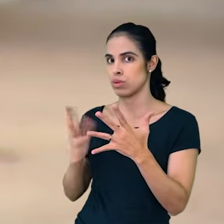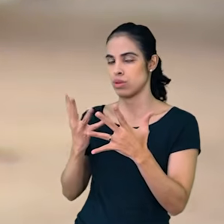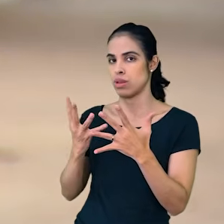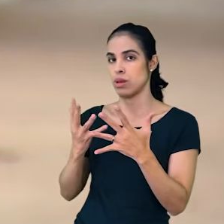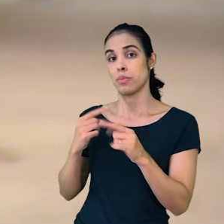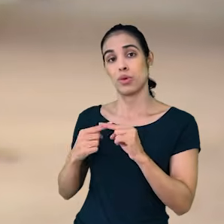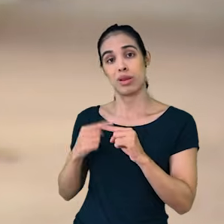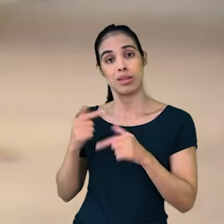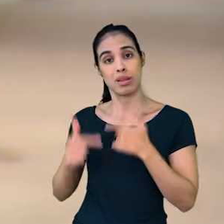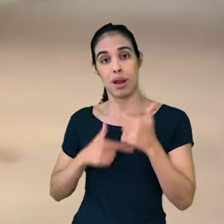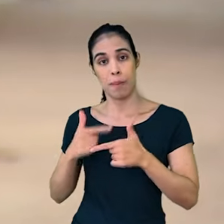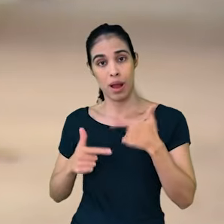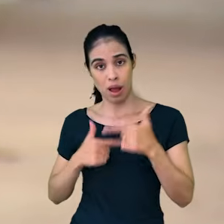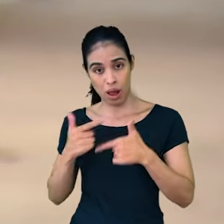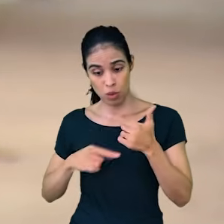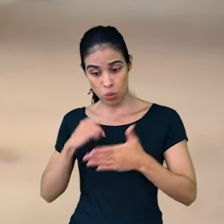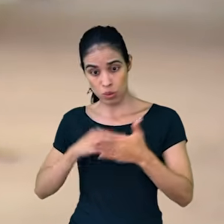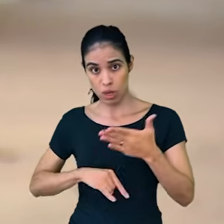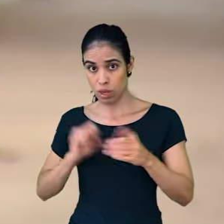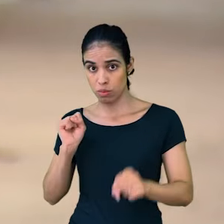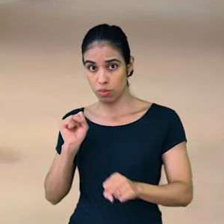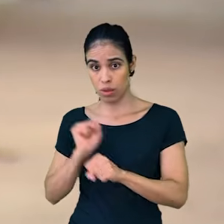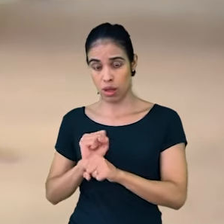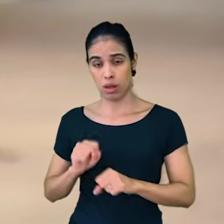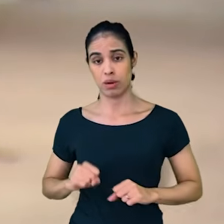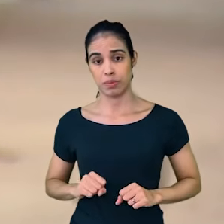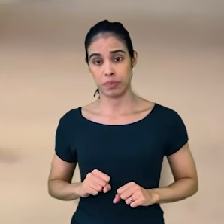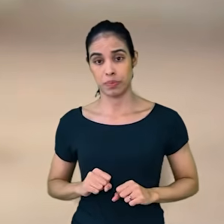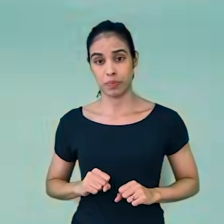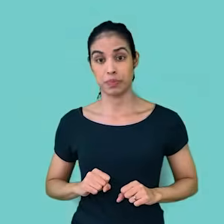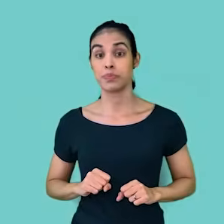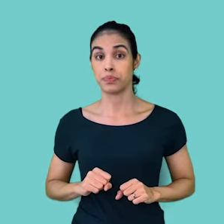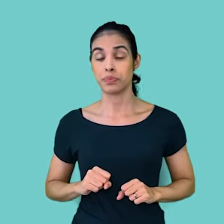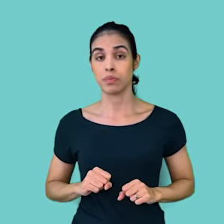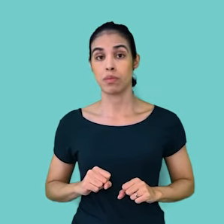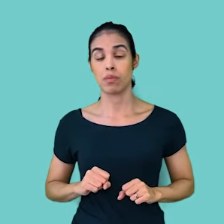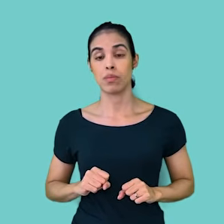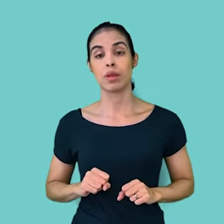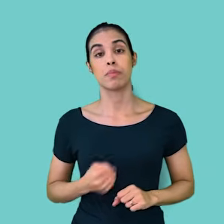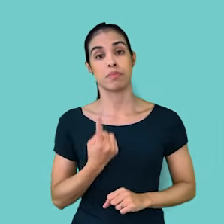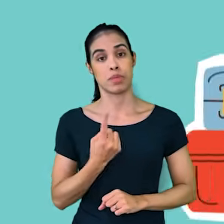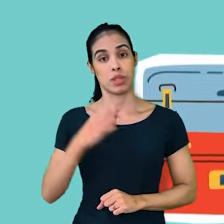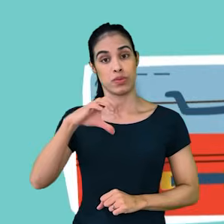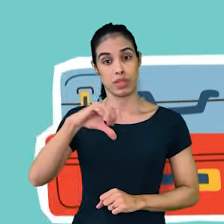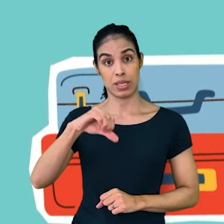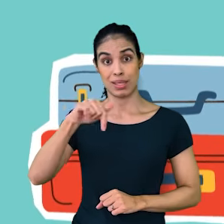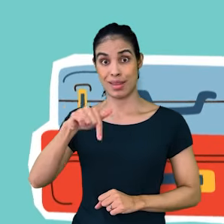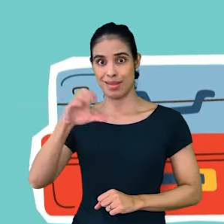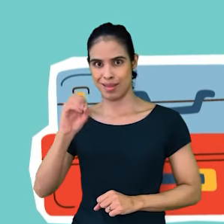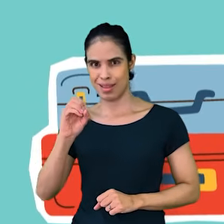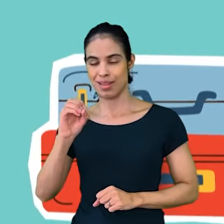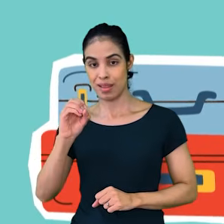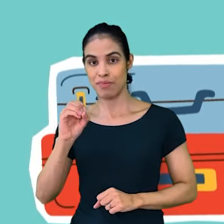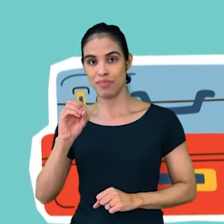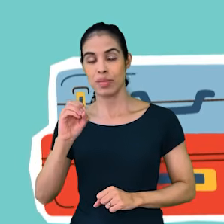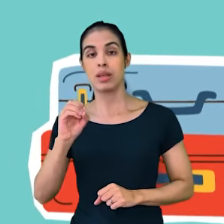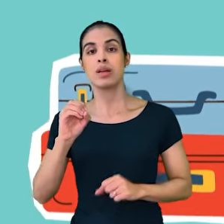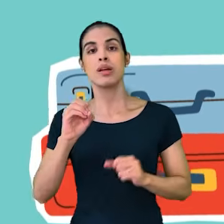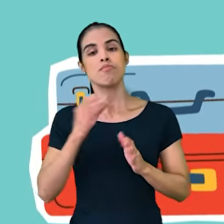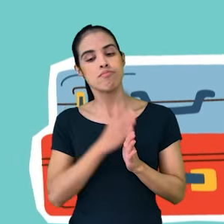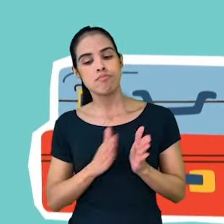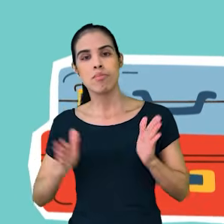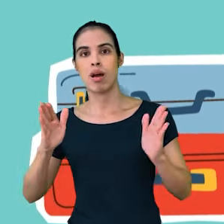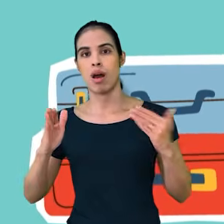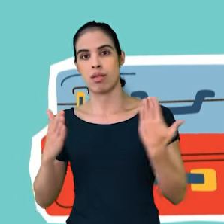fica interrompido. E tem ainda muitas outras regras. A partir do final da década de 1970,